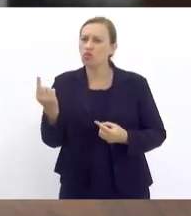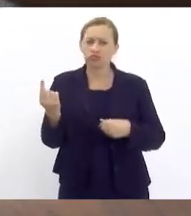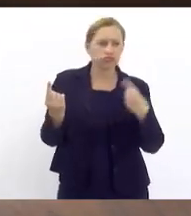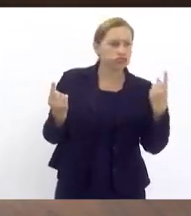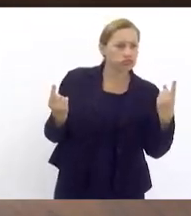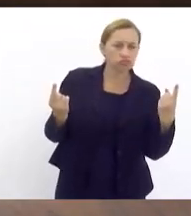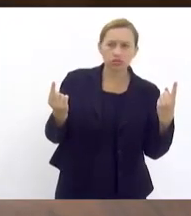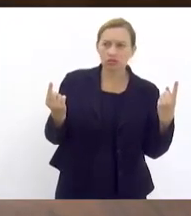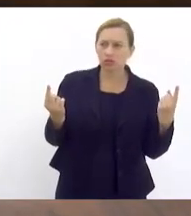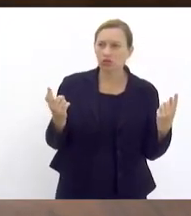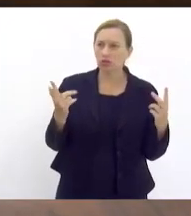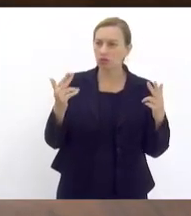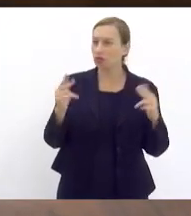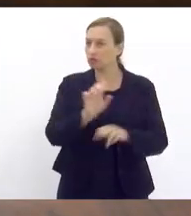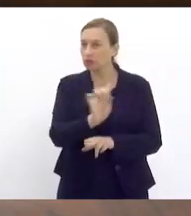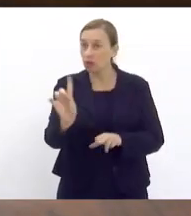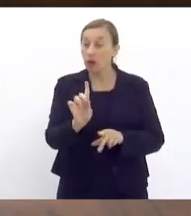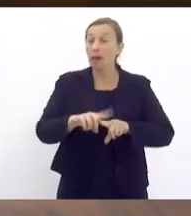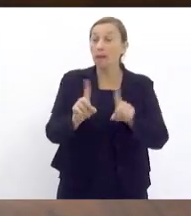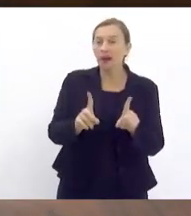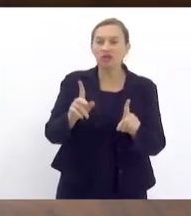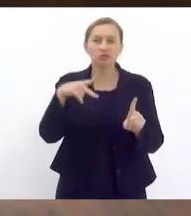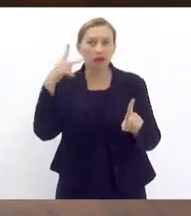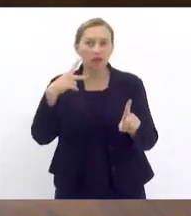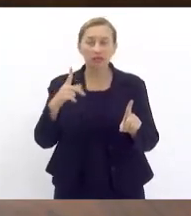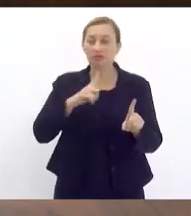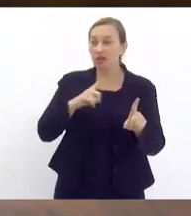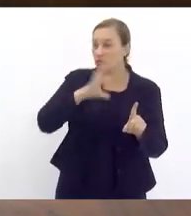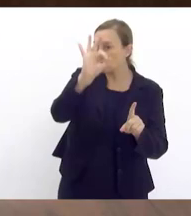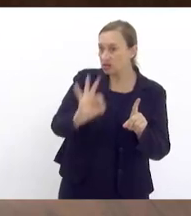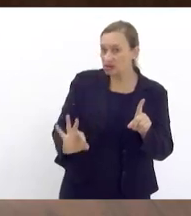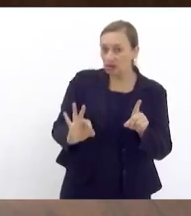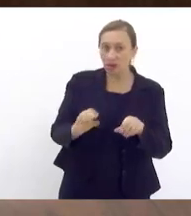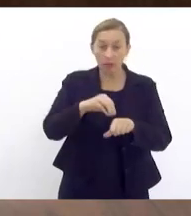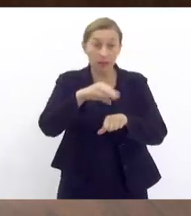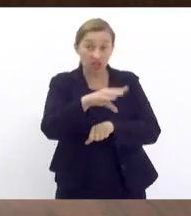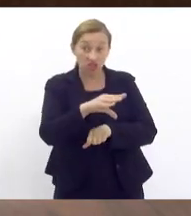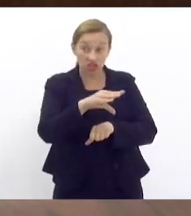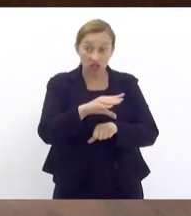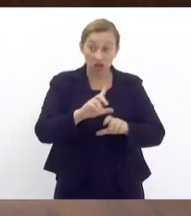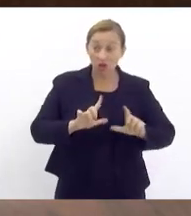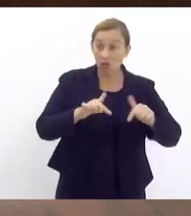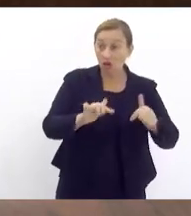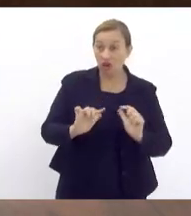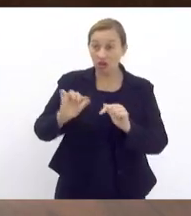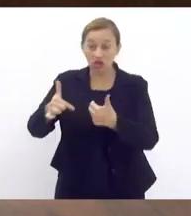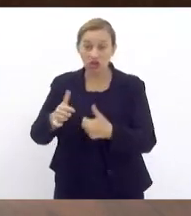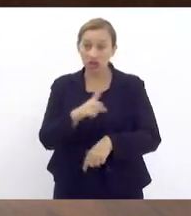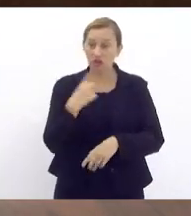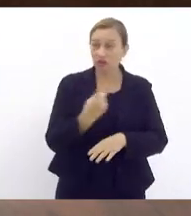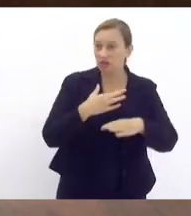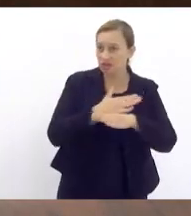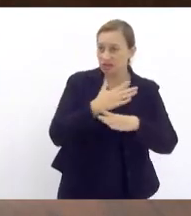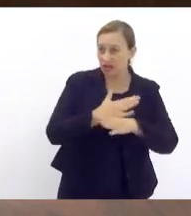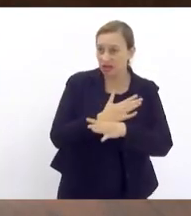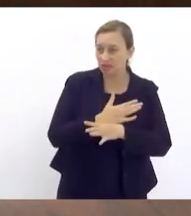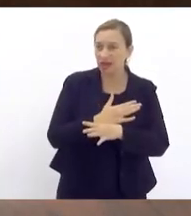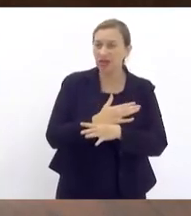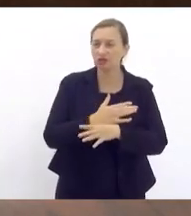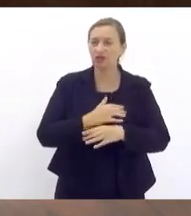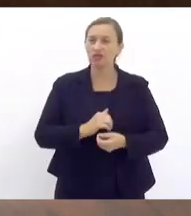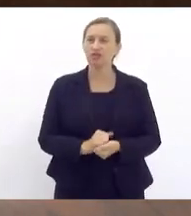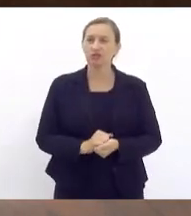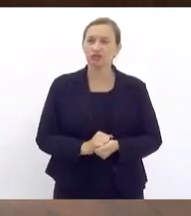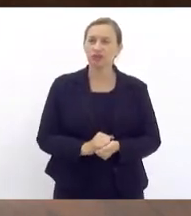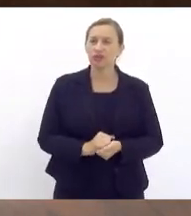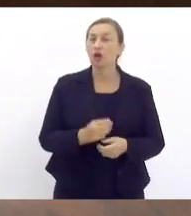a outra e a gente também enquanto Parlamento tem um percentual para poder indicar ações específicas nas nossas cidades também não se sobrepõe